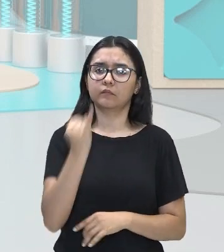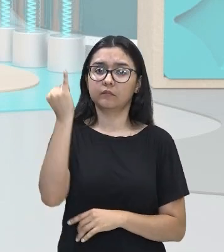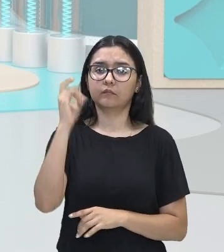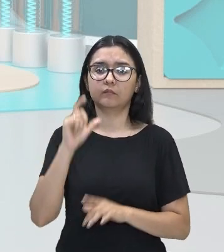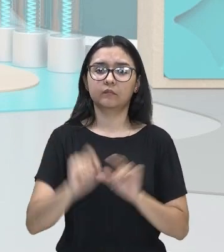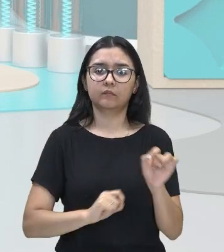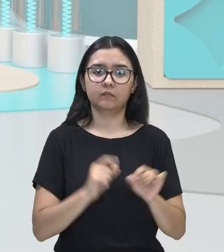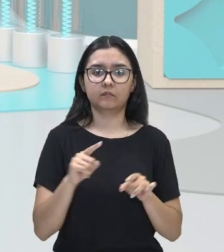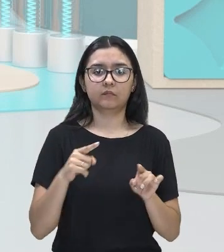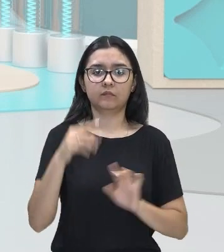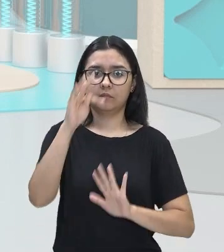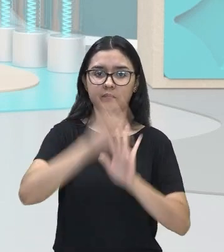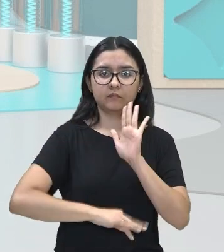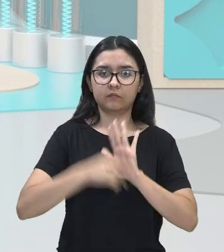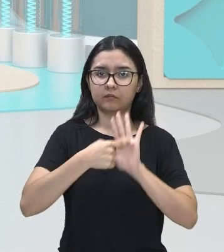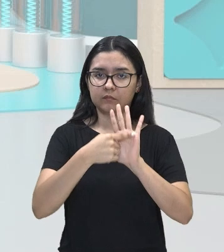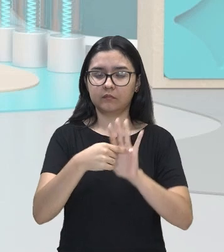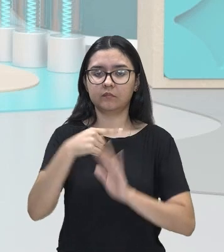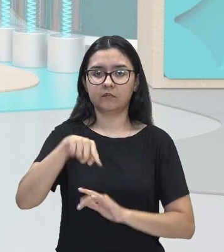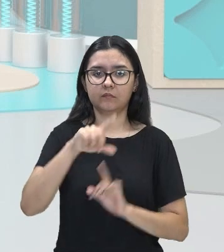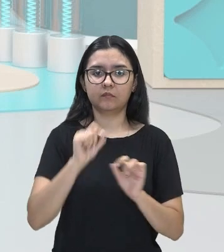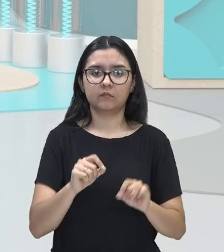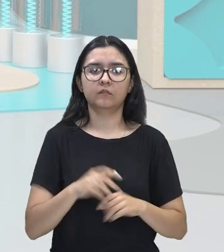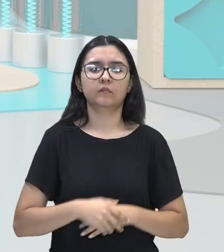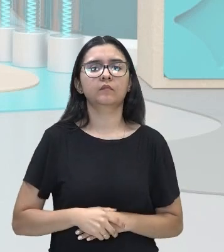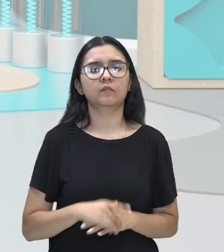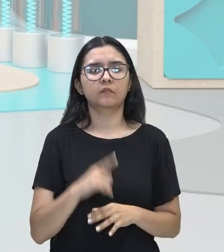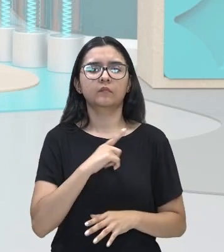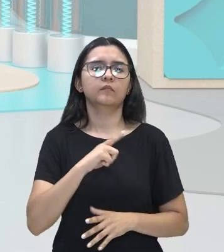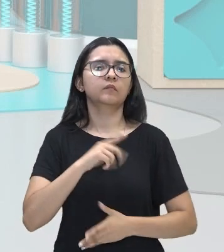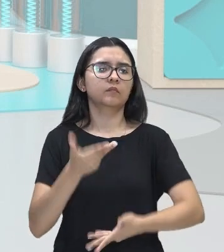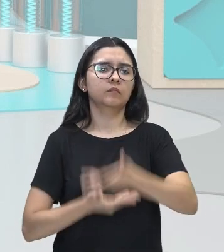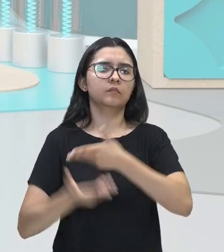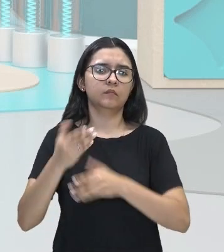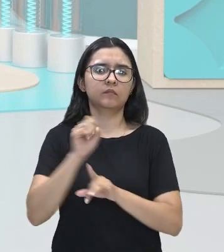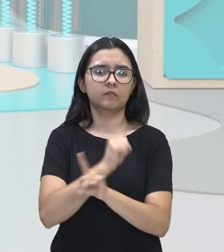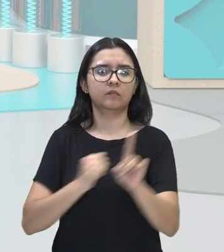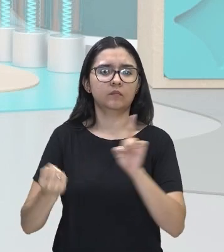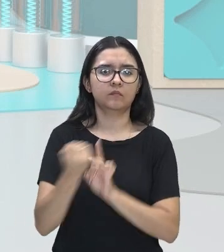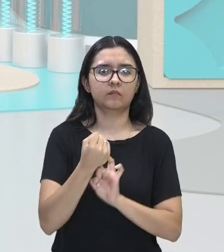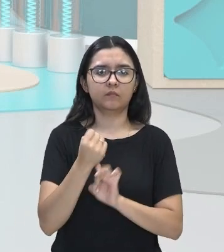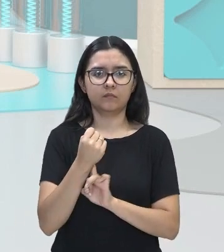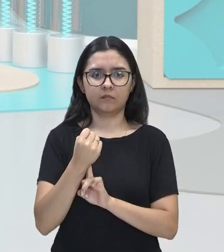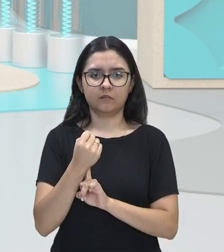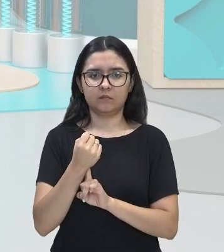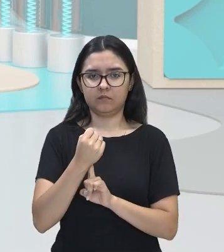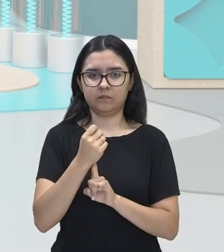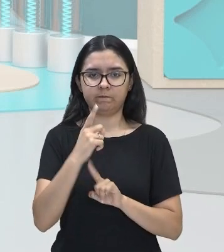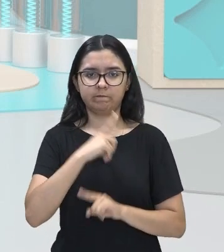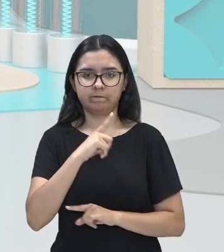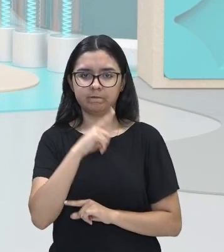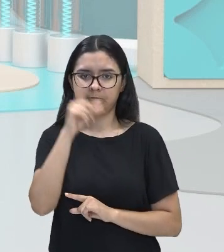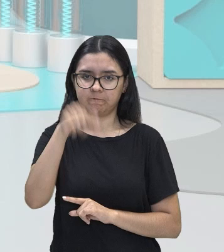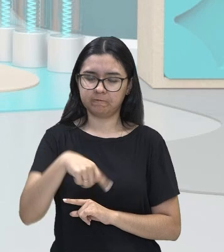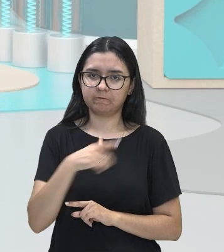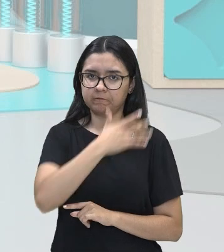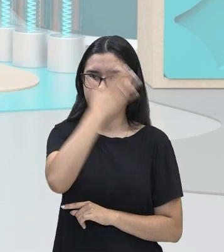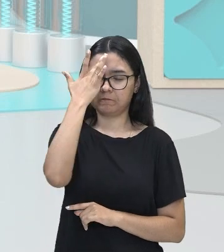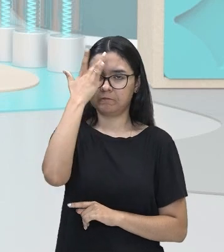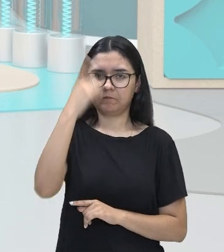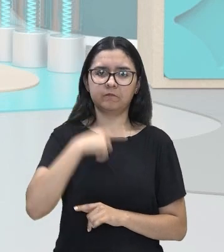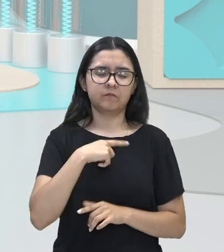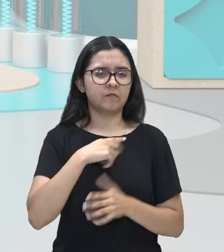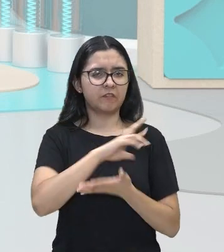significativo, como o texto mostra para a gente, na coesão social, servindo como um ponto de encontro para pessoas de